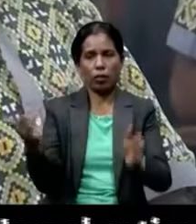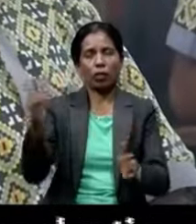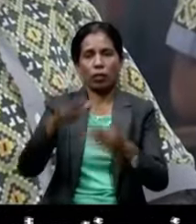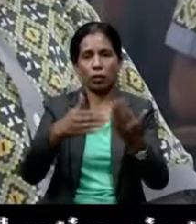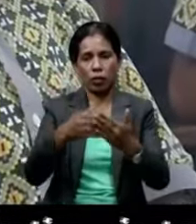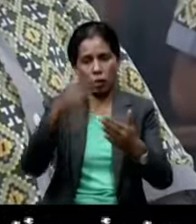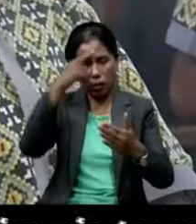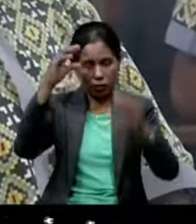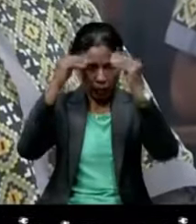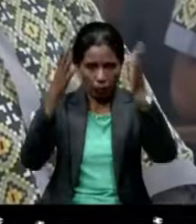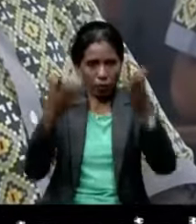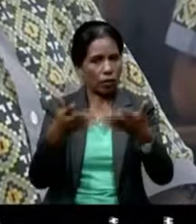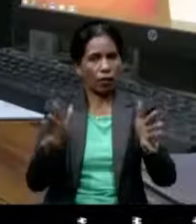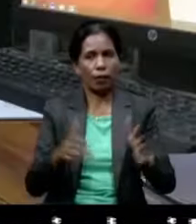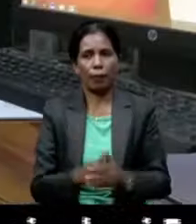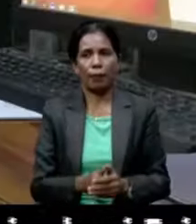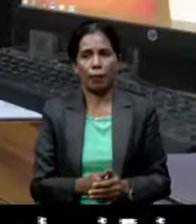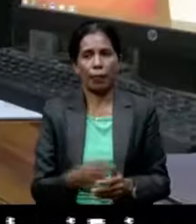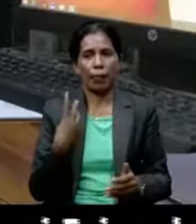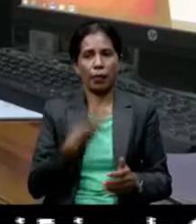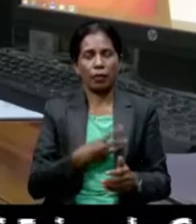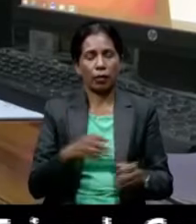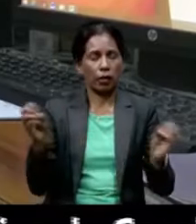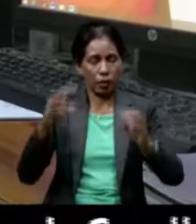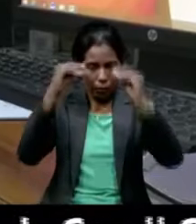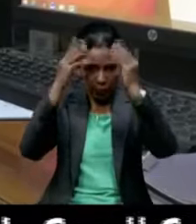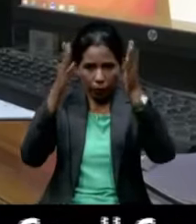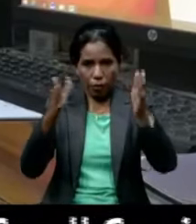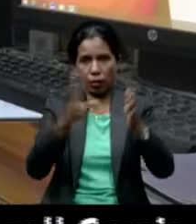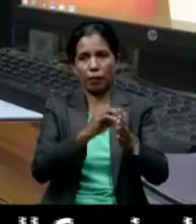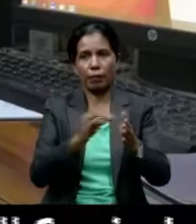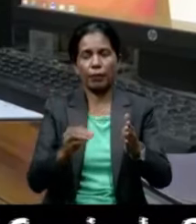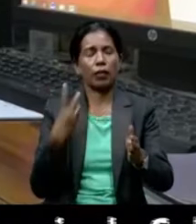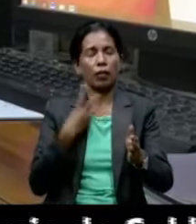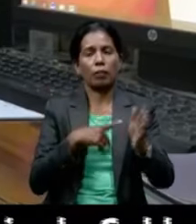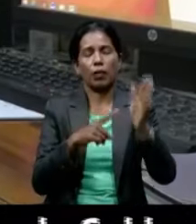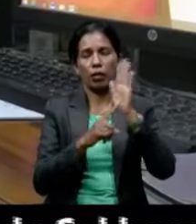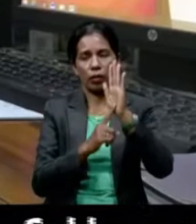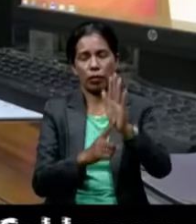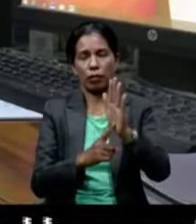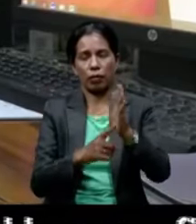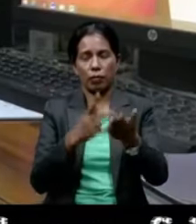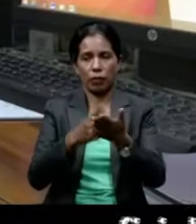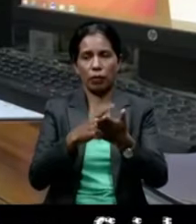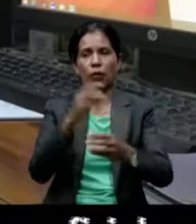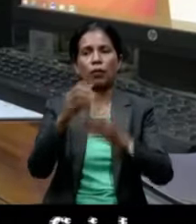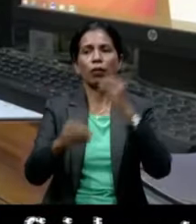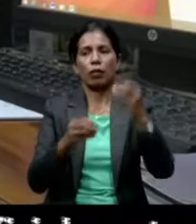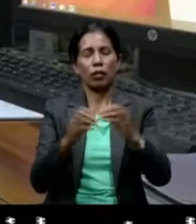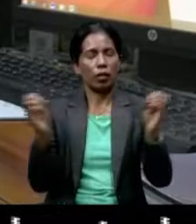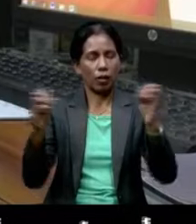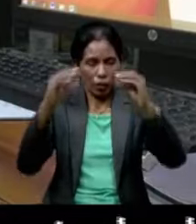tamba professor Laiha. Investigação do único na minus professor ou mais professor. E a minha toa a minha preocupação com o menos